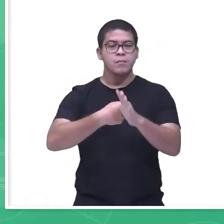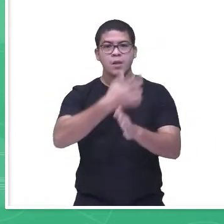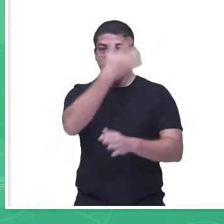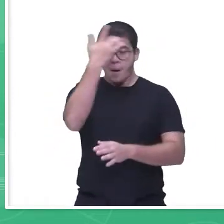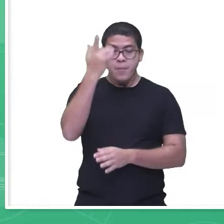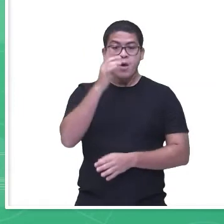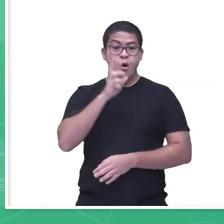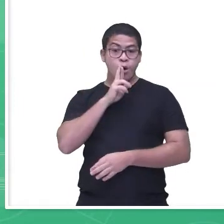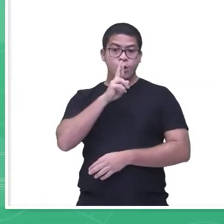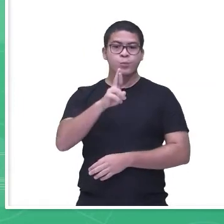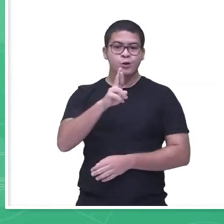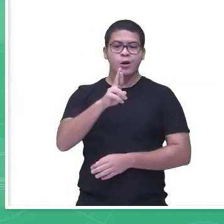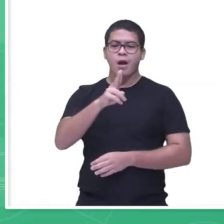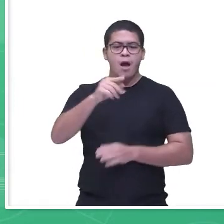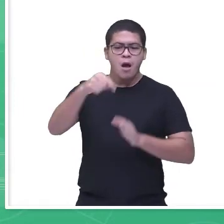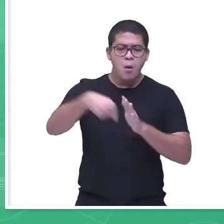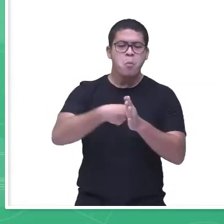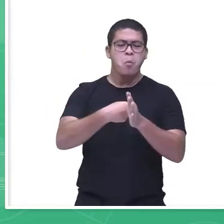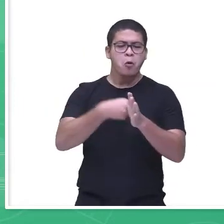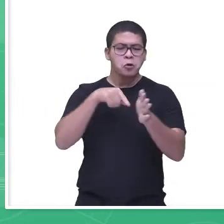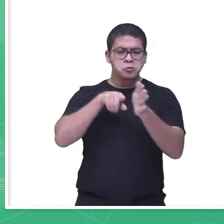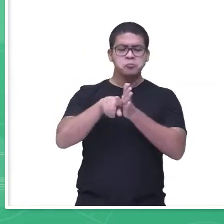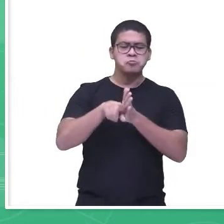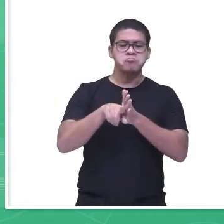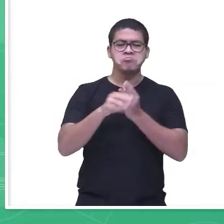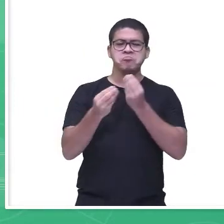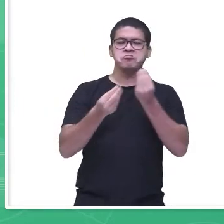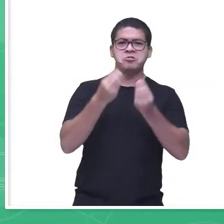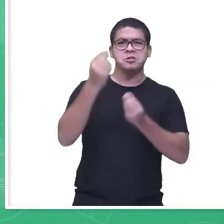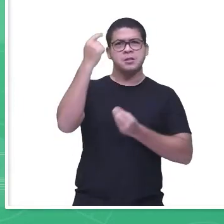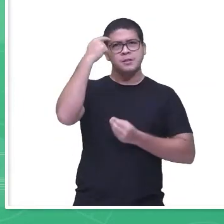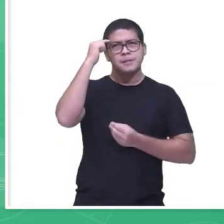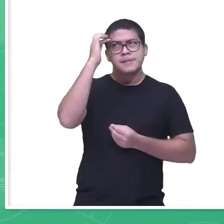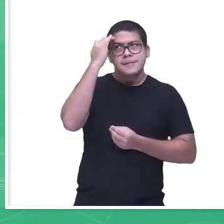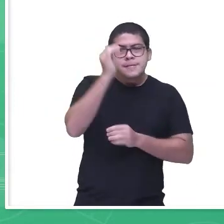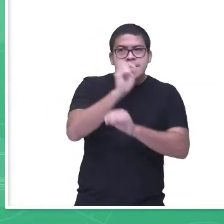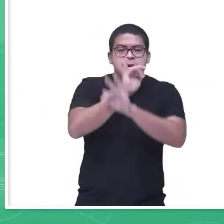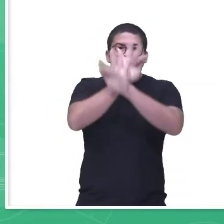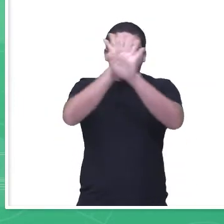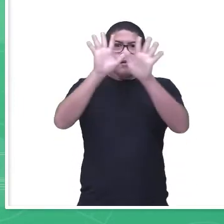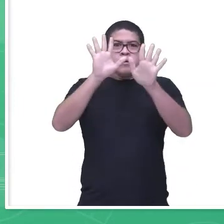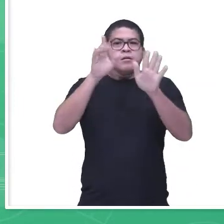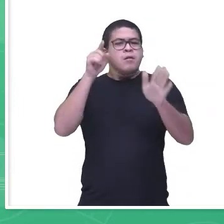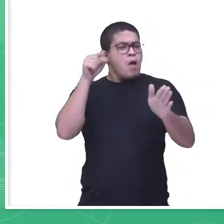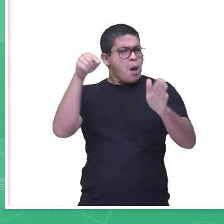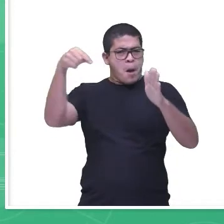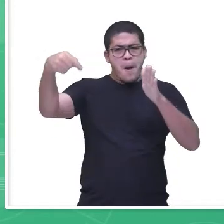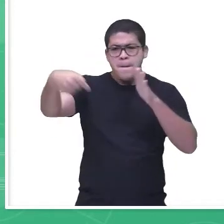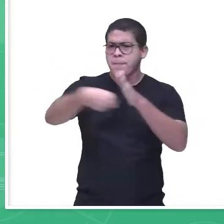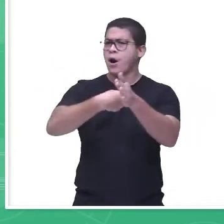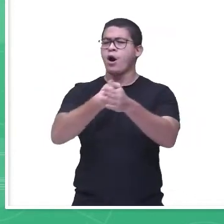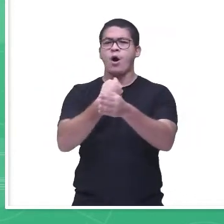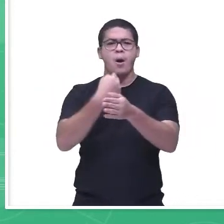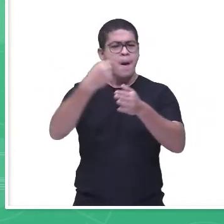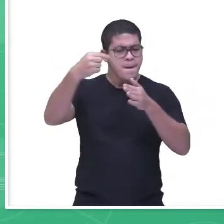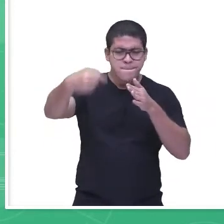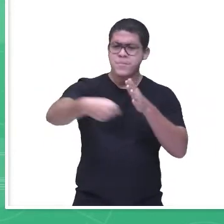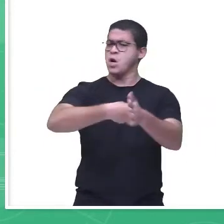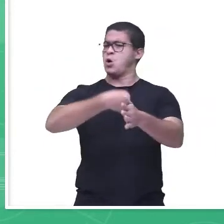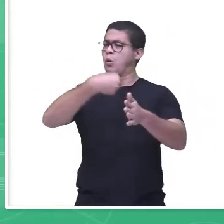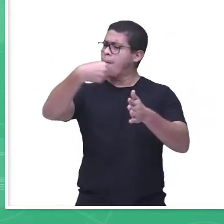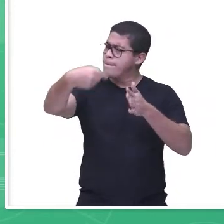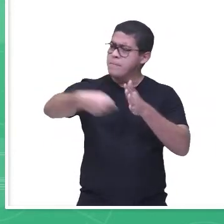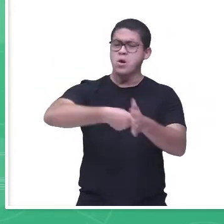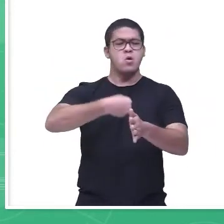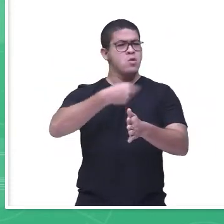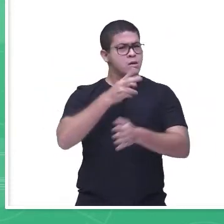Como? Respondendo algo que ele achava que sabia. E Sócrates começava a fazer outra pergunta, e mais outra pergunta, e mais outra.